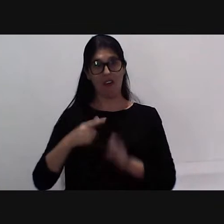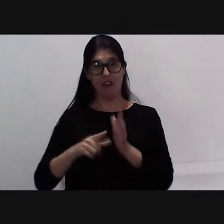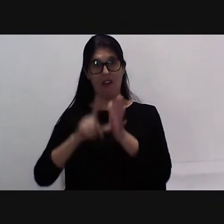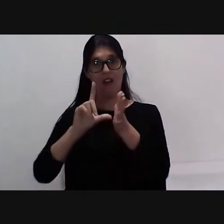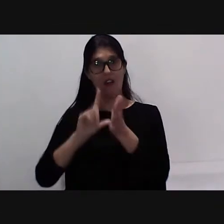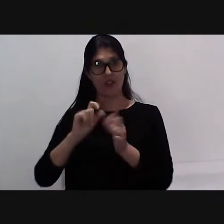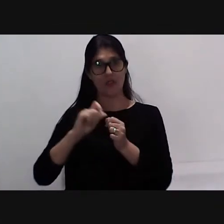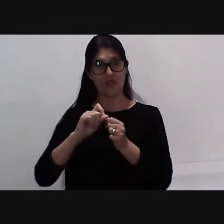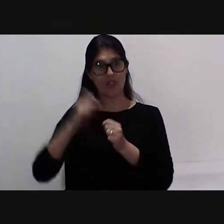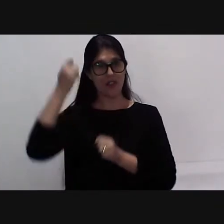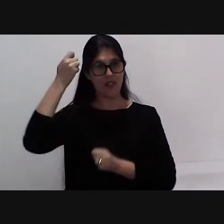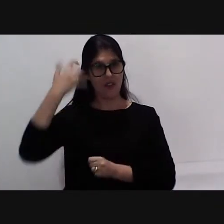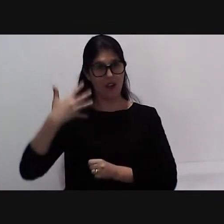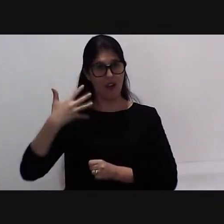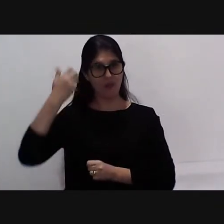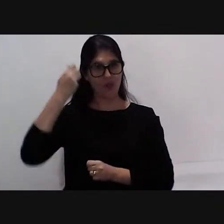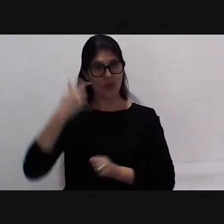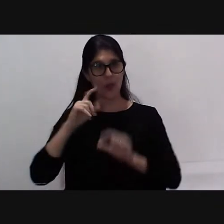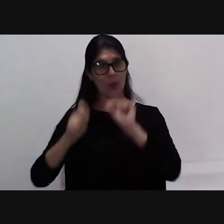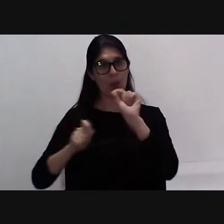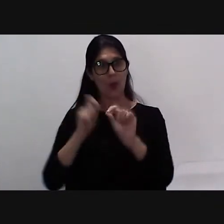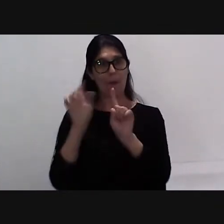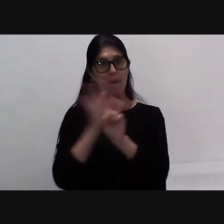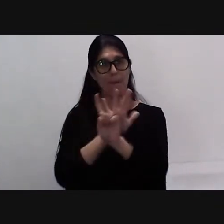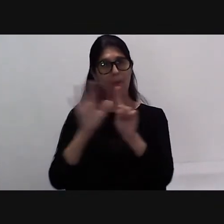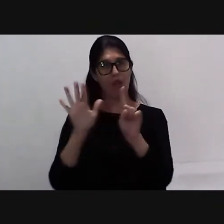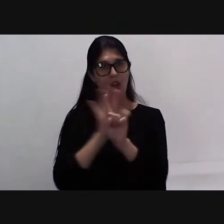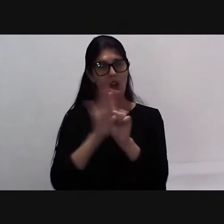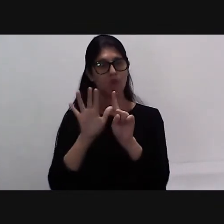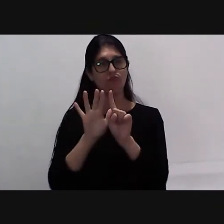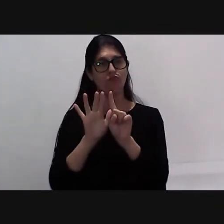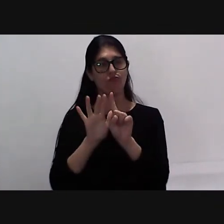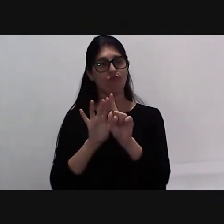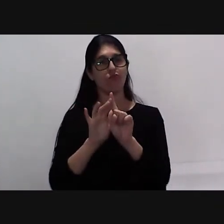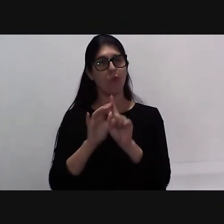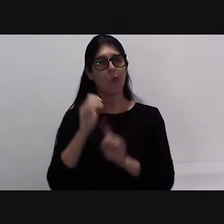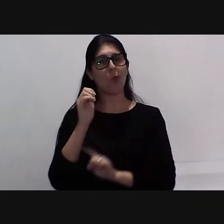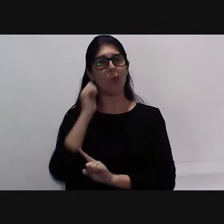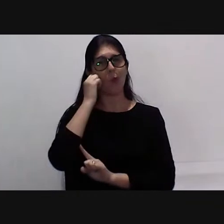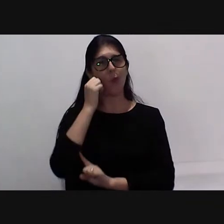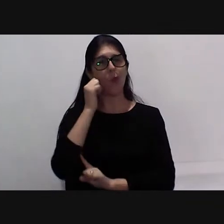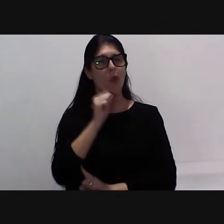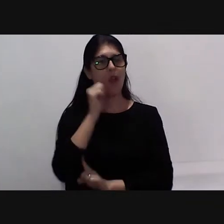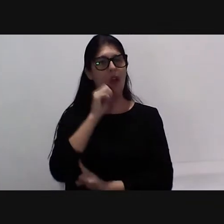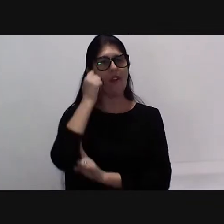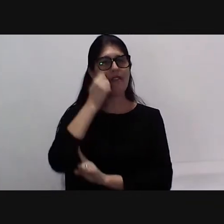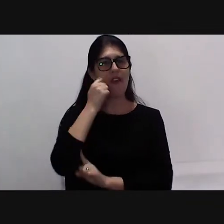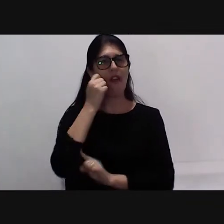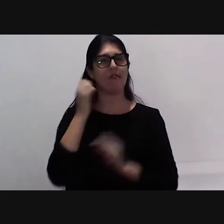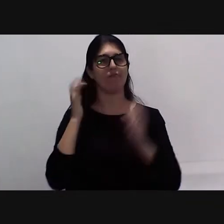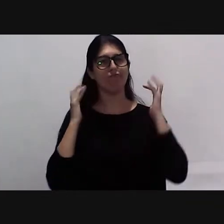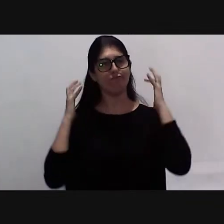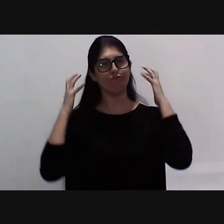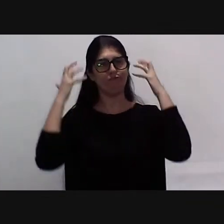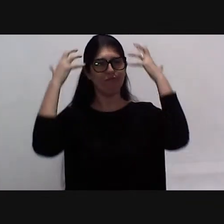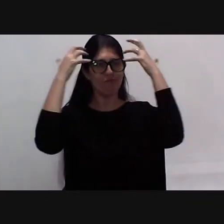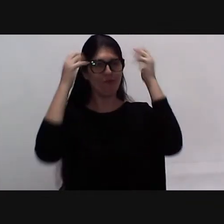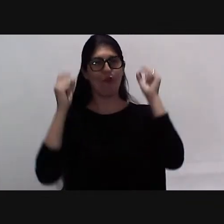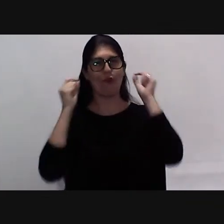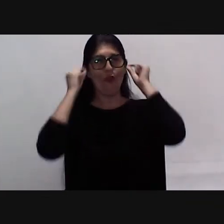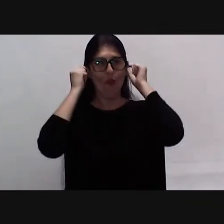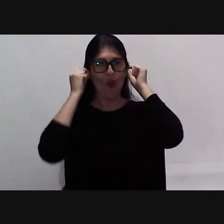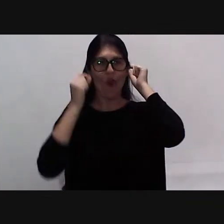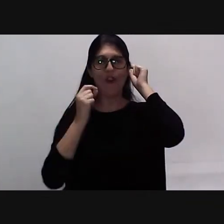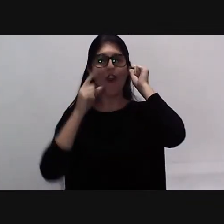minha imagem em plano fechado, mulher negra, cabelos crespos na altura do ombro, fone cor-de-rosa e